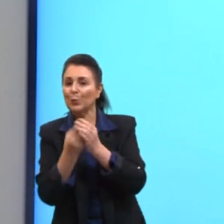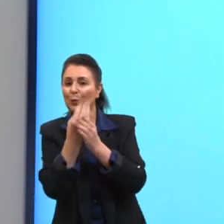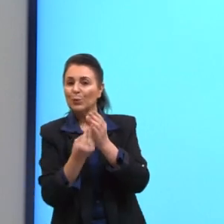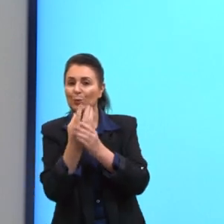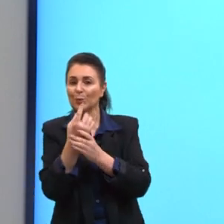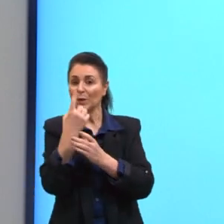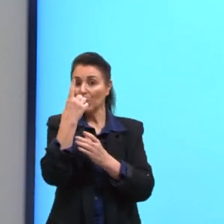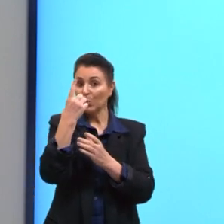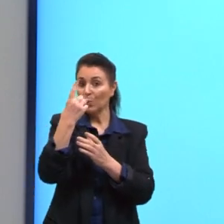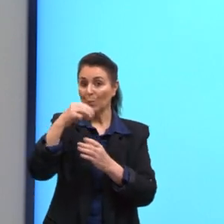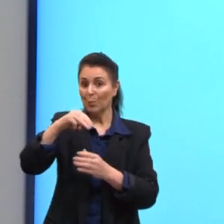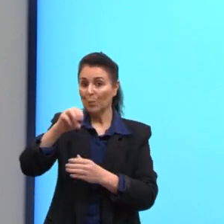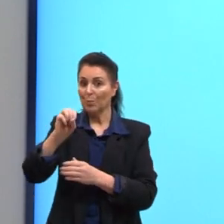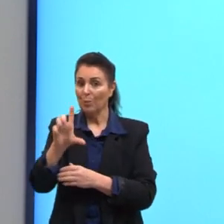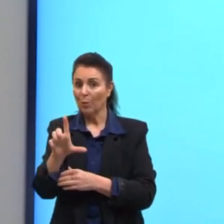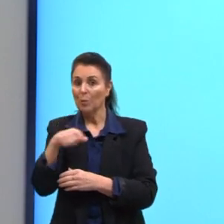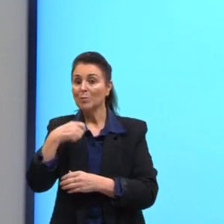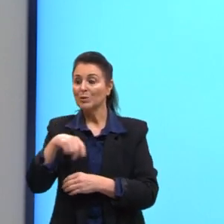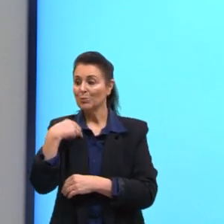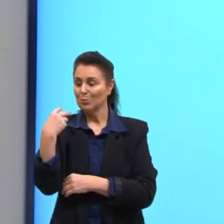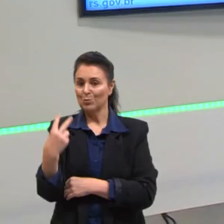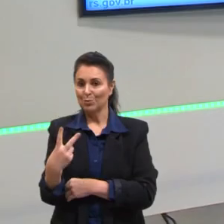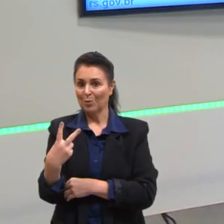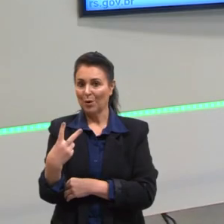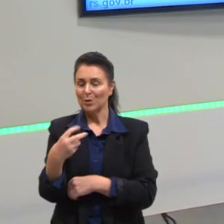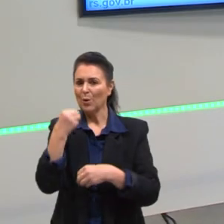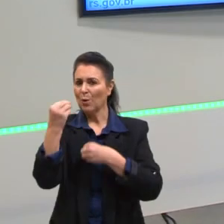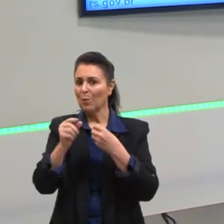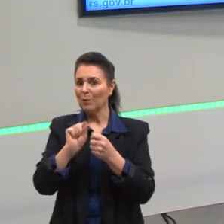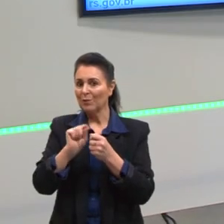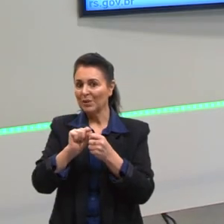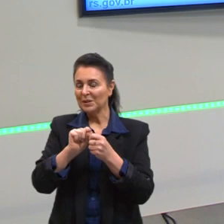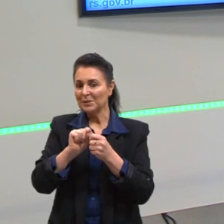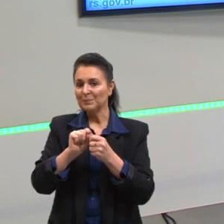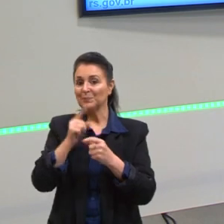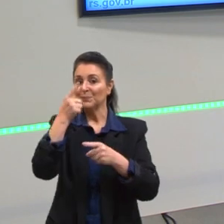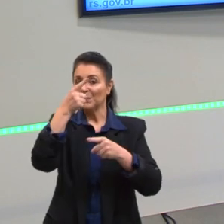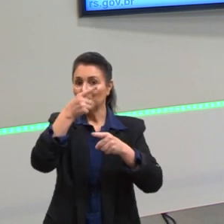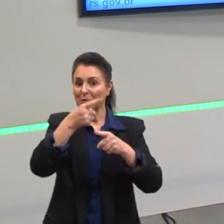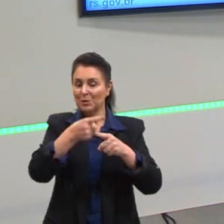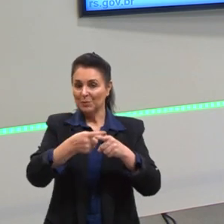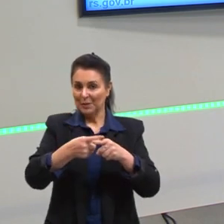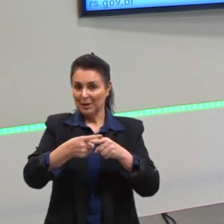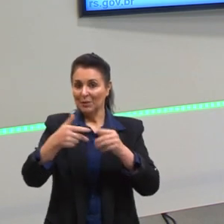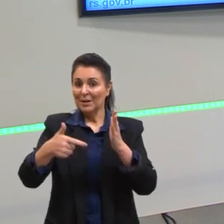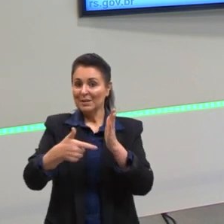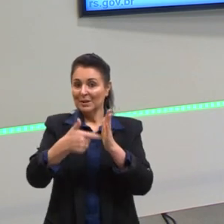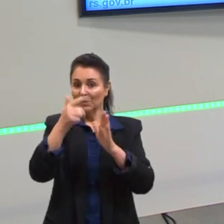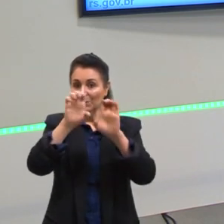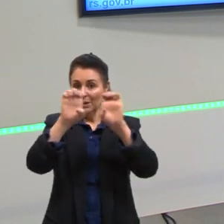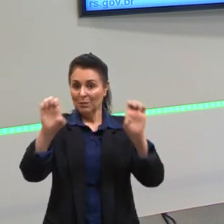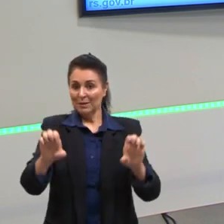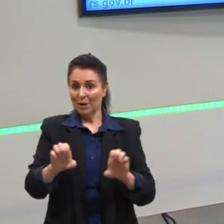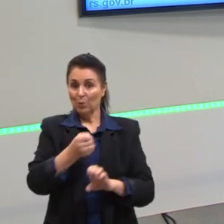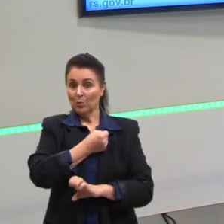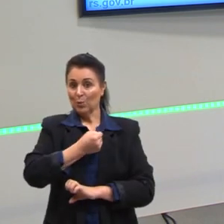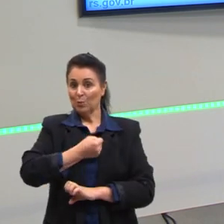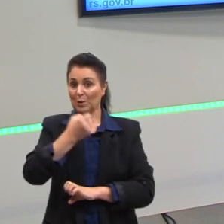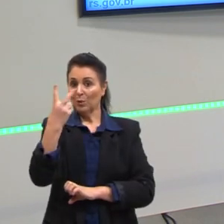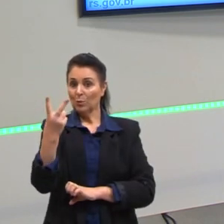mol e eu preciso dele em dois Então como que eu faço eu multiplico essa segunda equação por 2 e eu